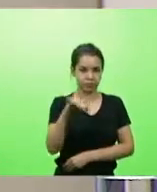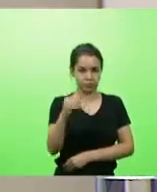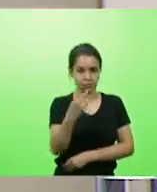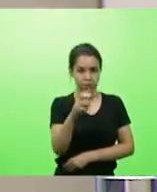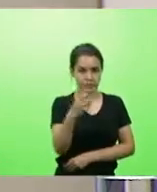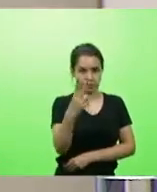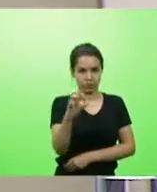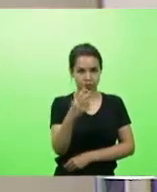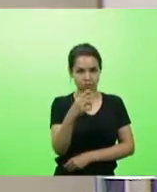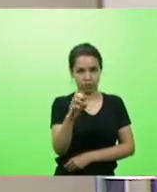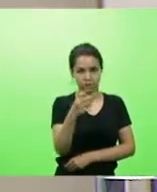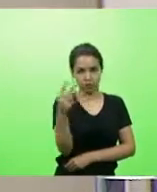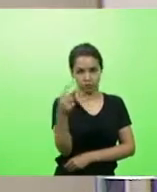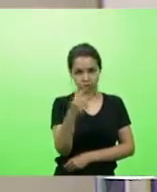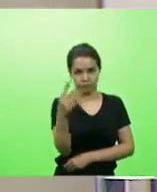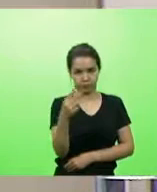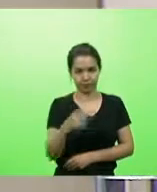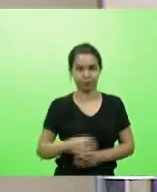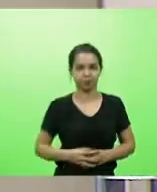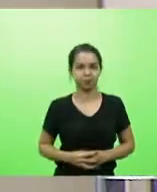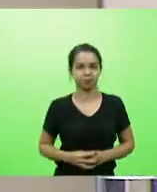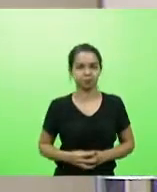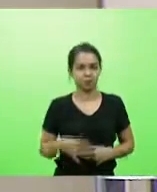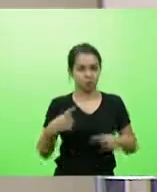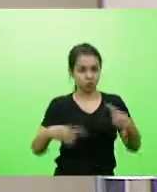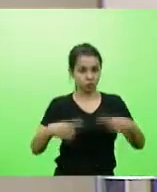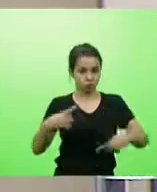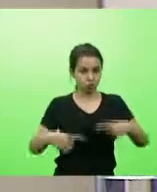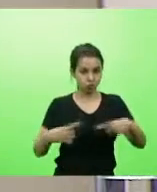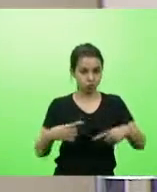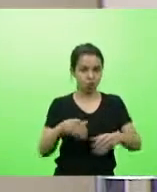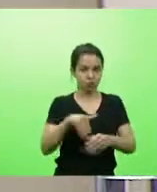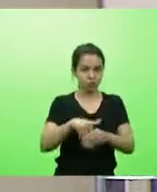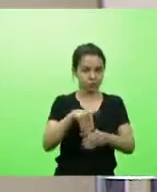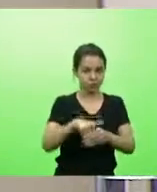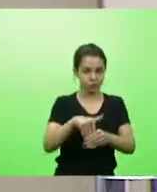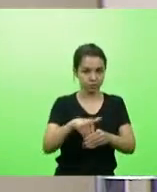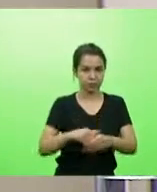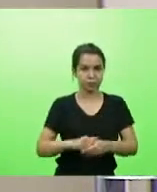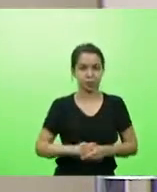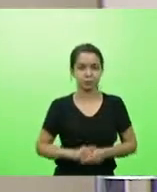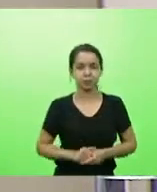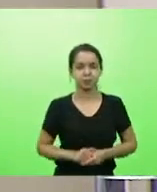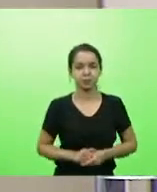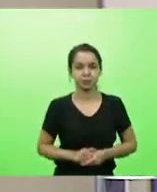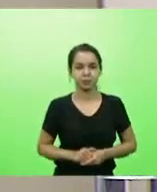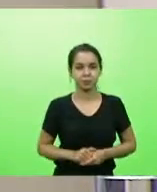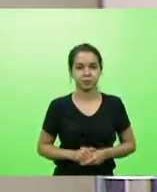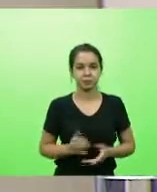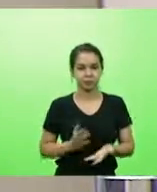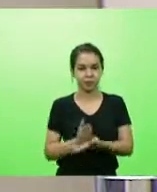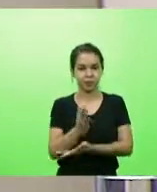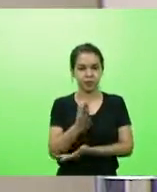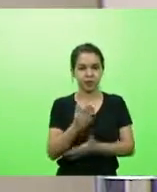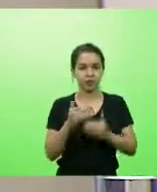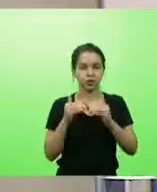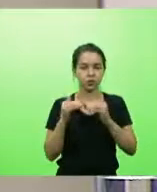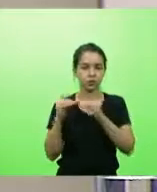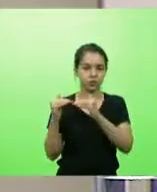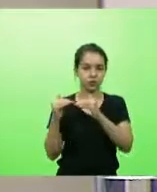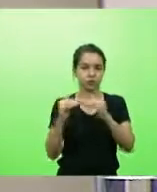discussão. Não havendo quem queira discutir em votação, deputados que aprovam permaneçam como se encontra. aprovado por